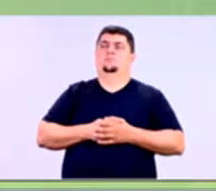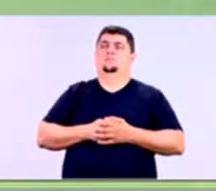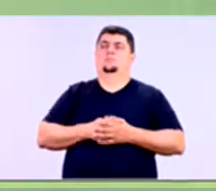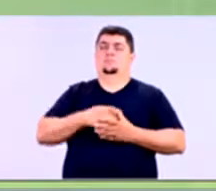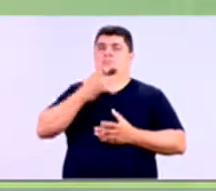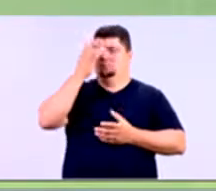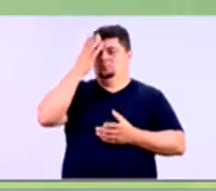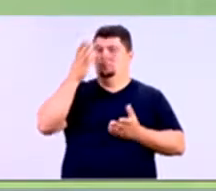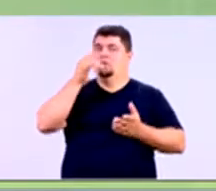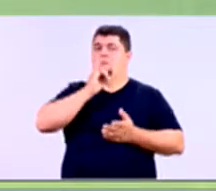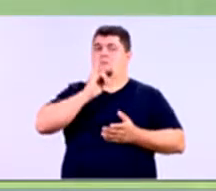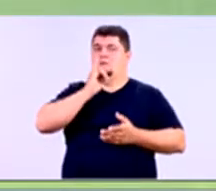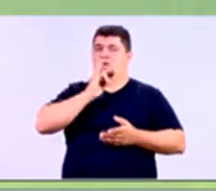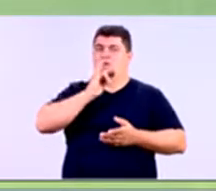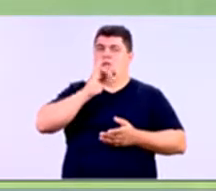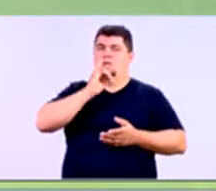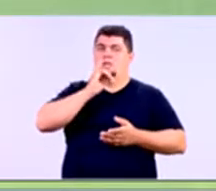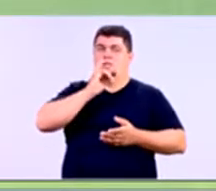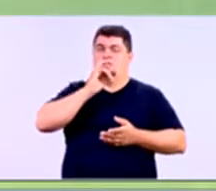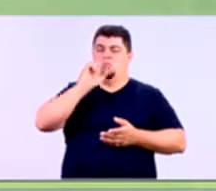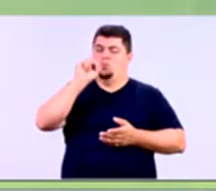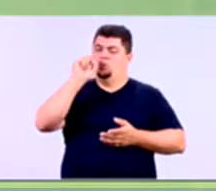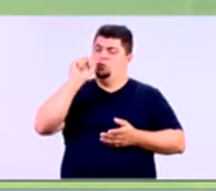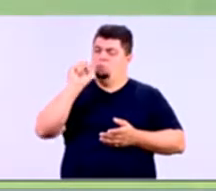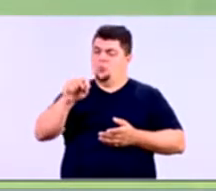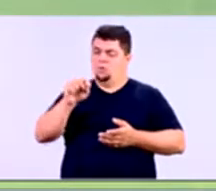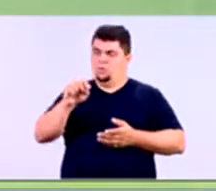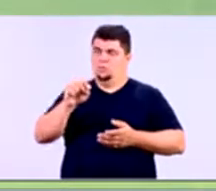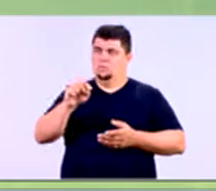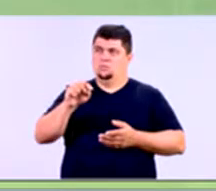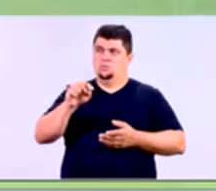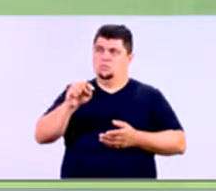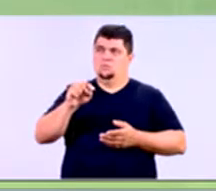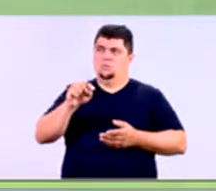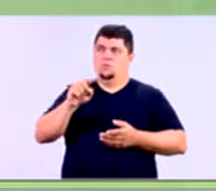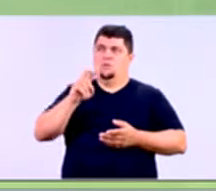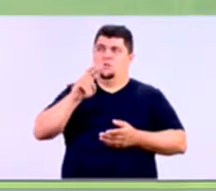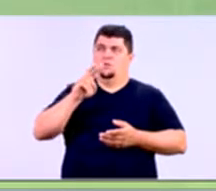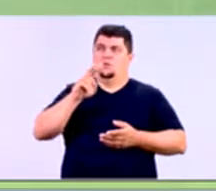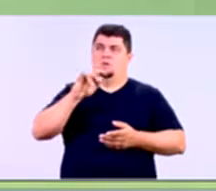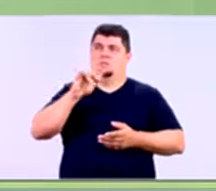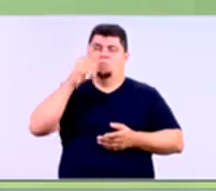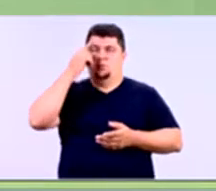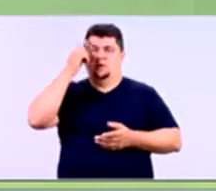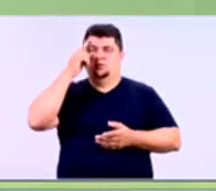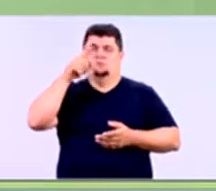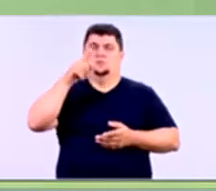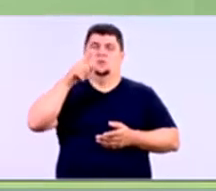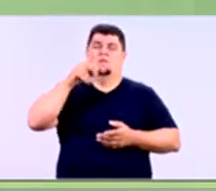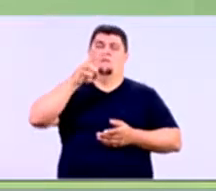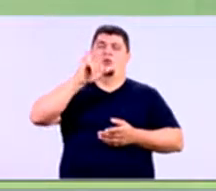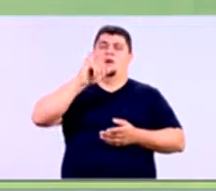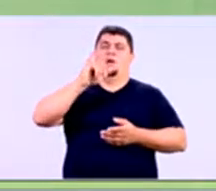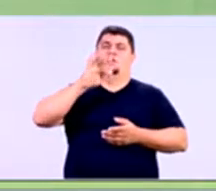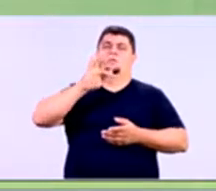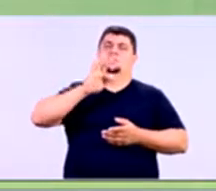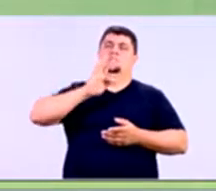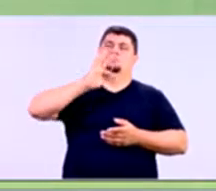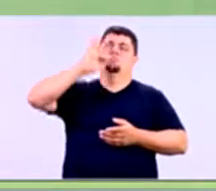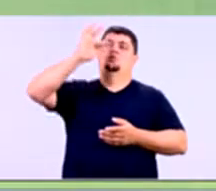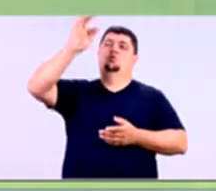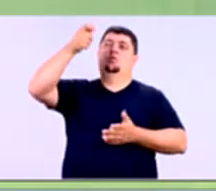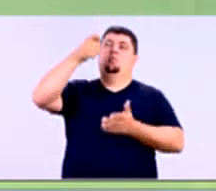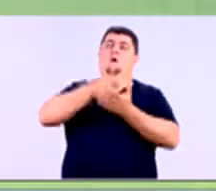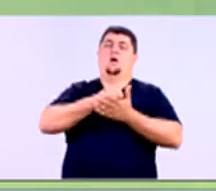exemplo. Um título de 8.000. Imagine que você assinou uma duplicata para pagar daqui a um certo